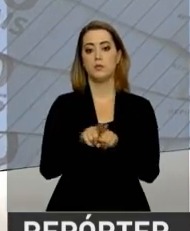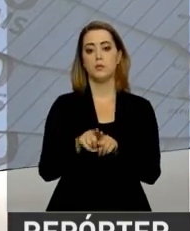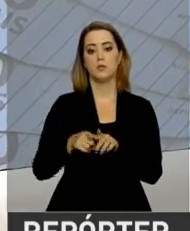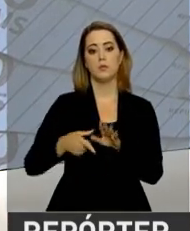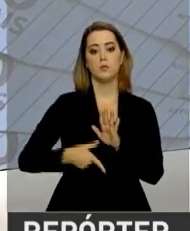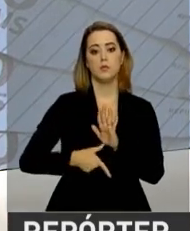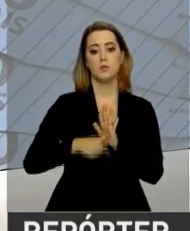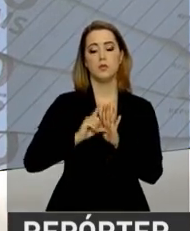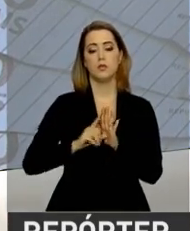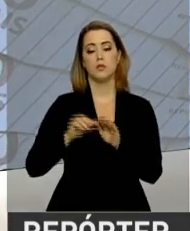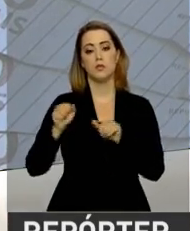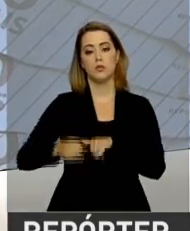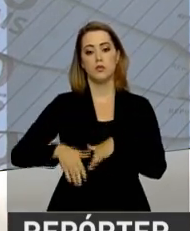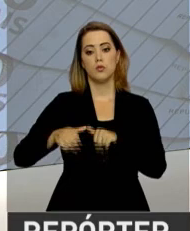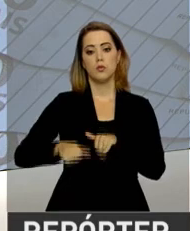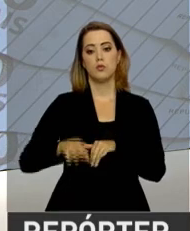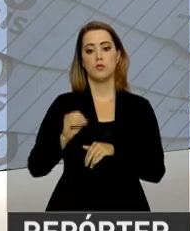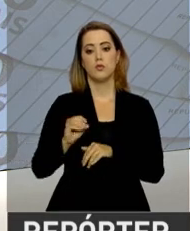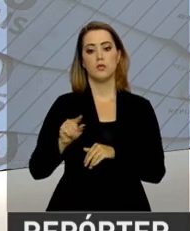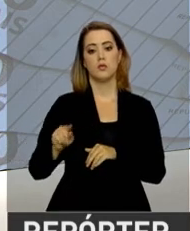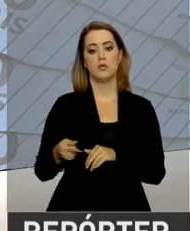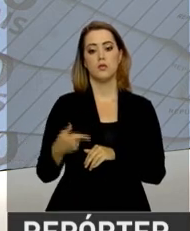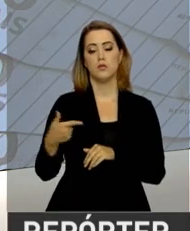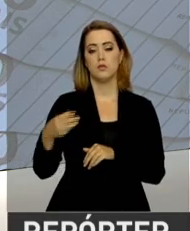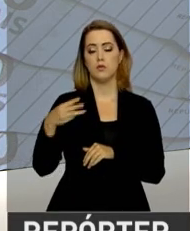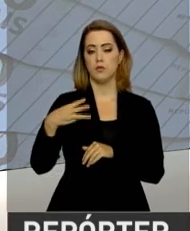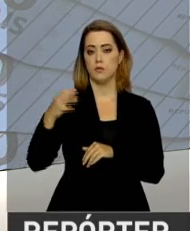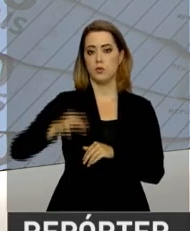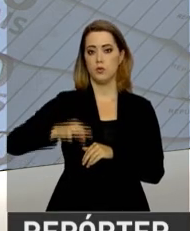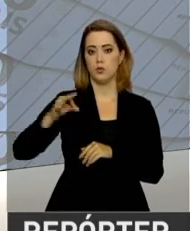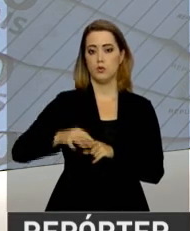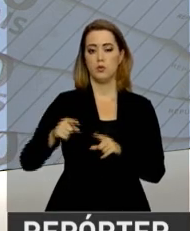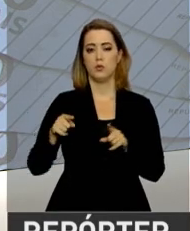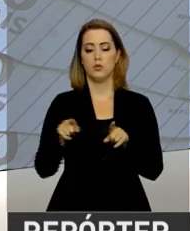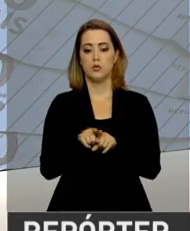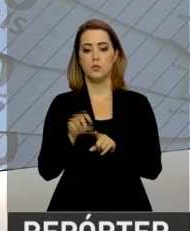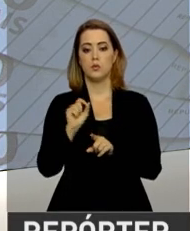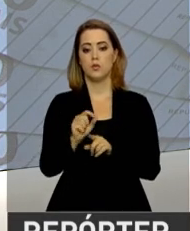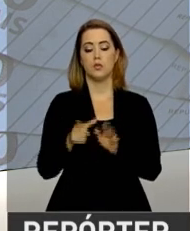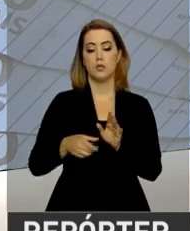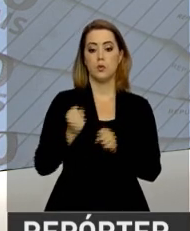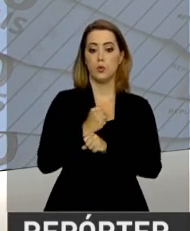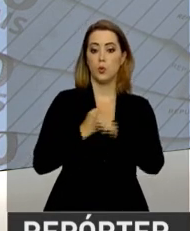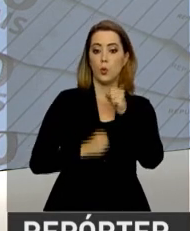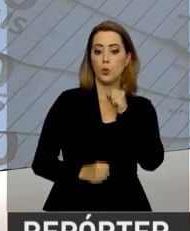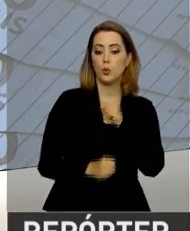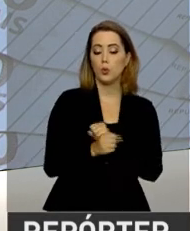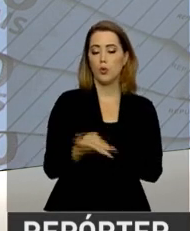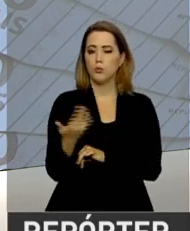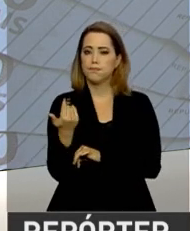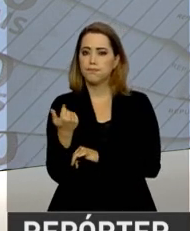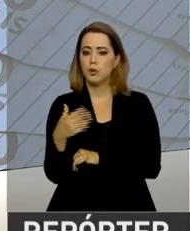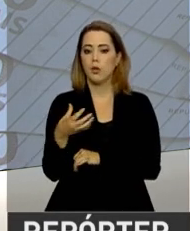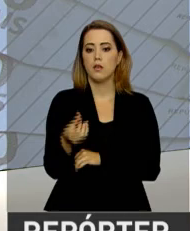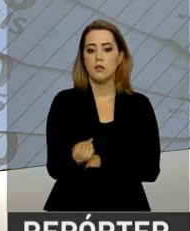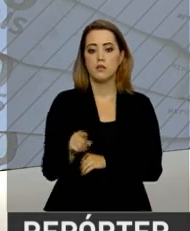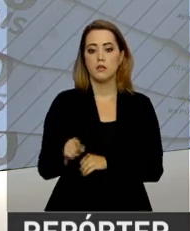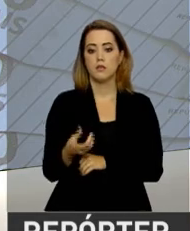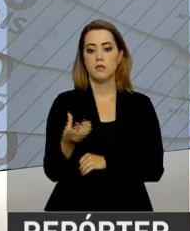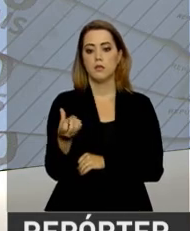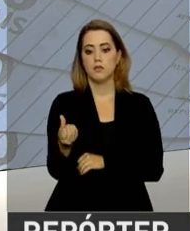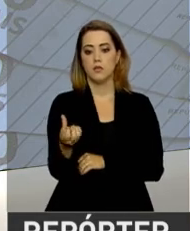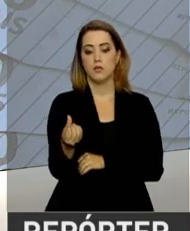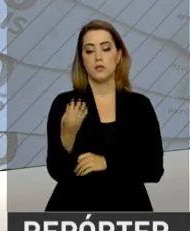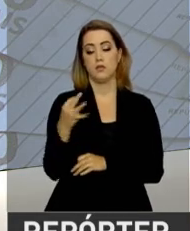de setembro para se ter uma idéia em outubro do ano passado o ipca-15 ficou em 0,66 por cento os